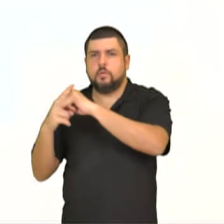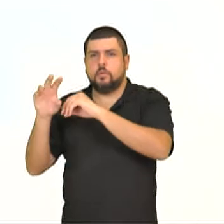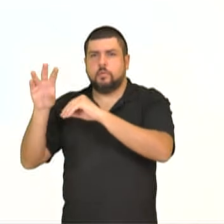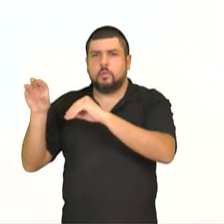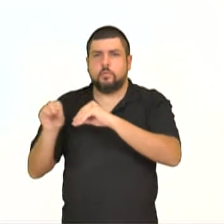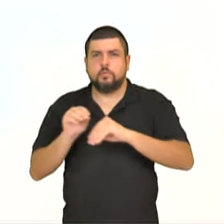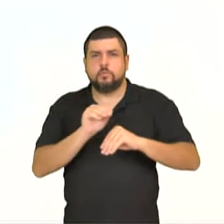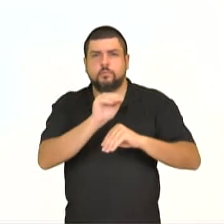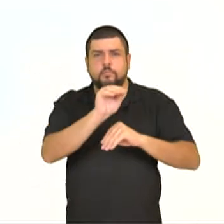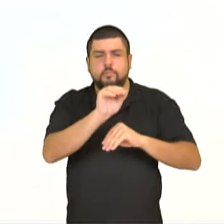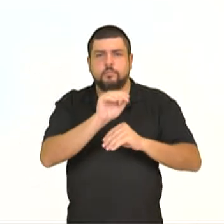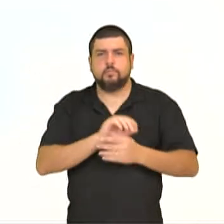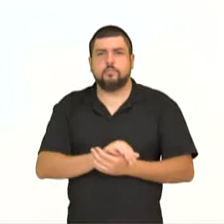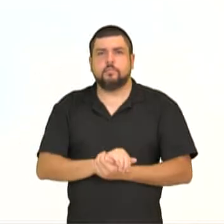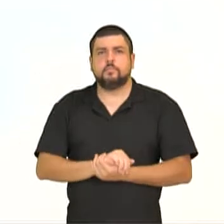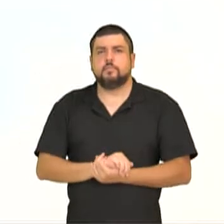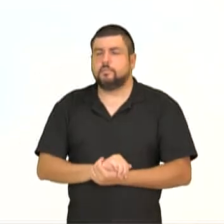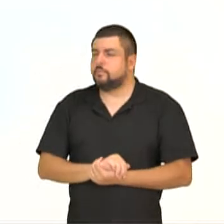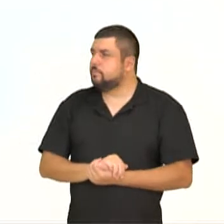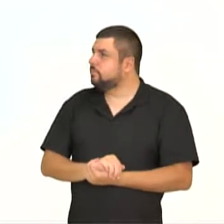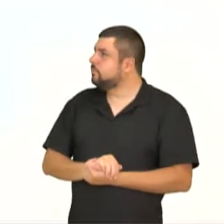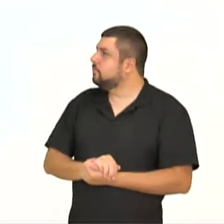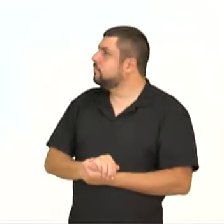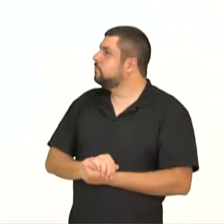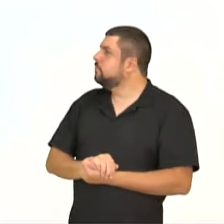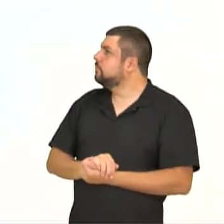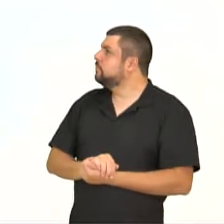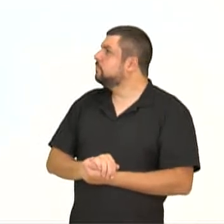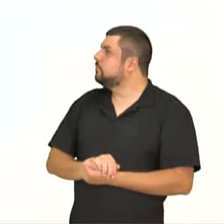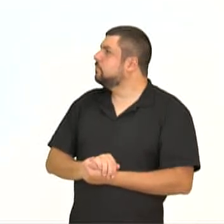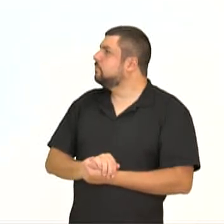creo que tu hermana menor é mais nova.